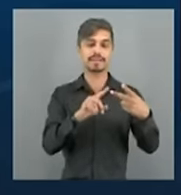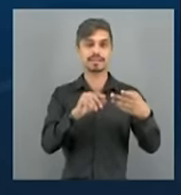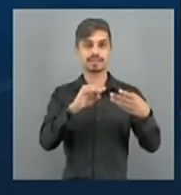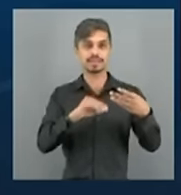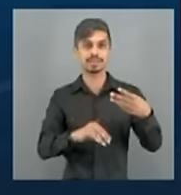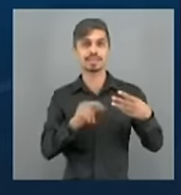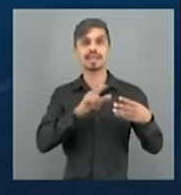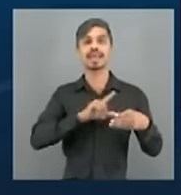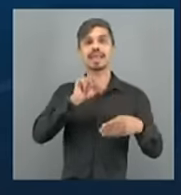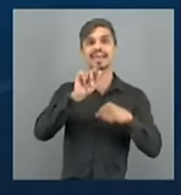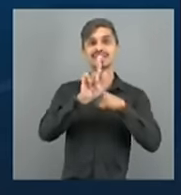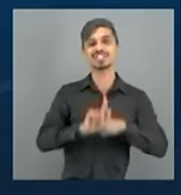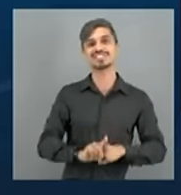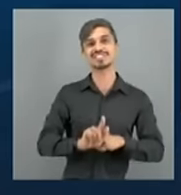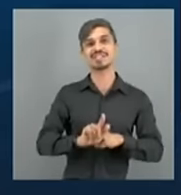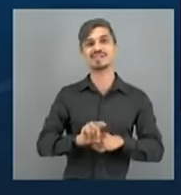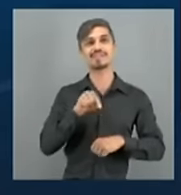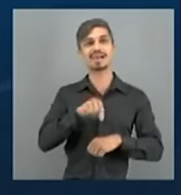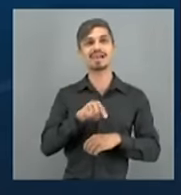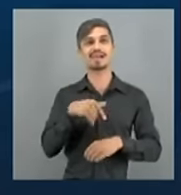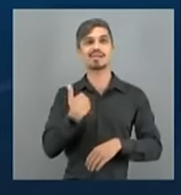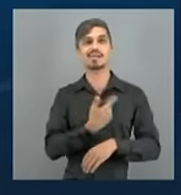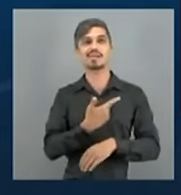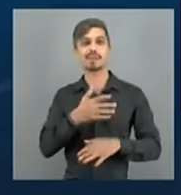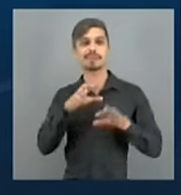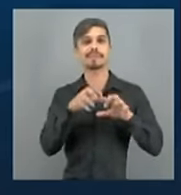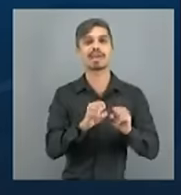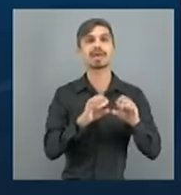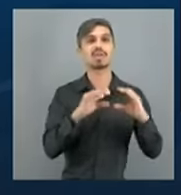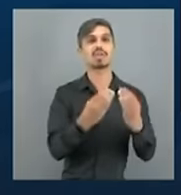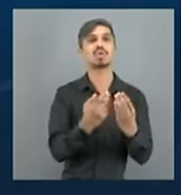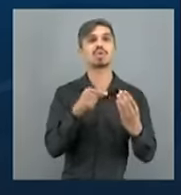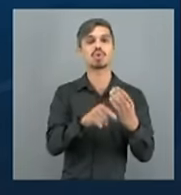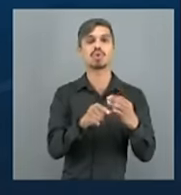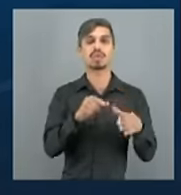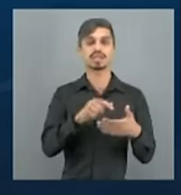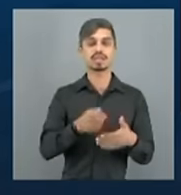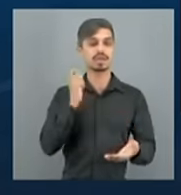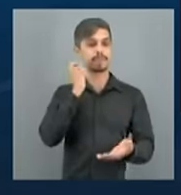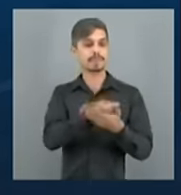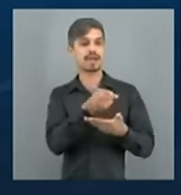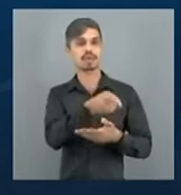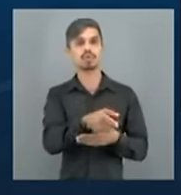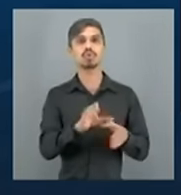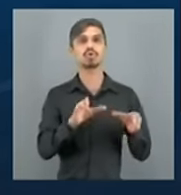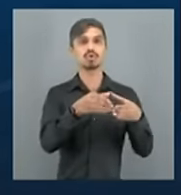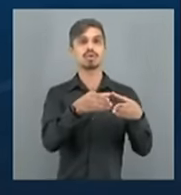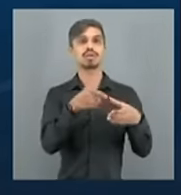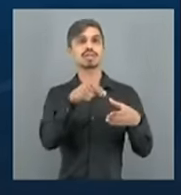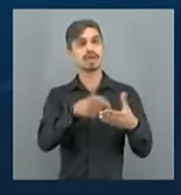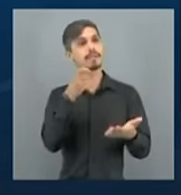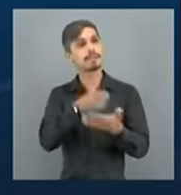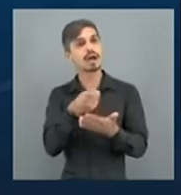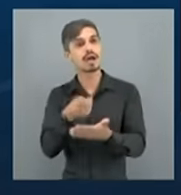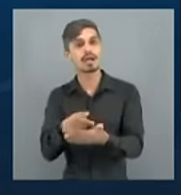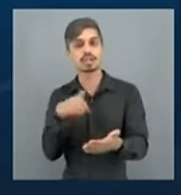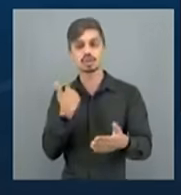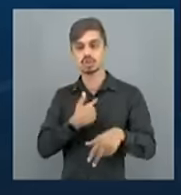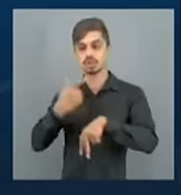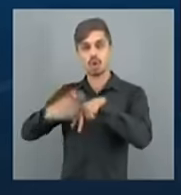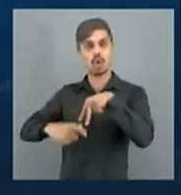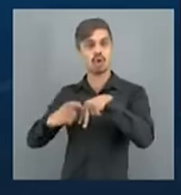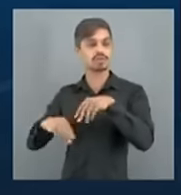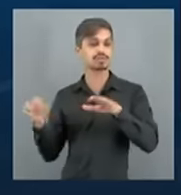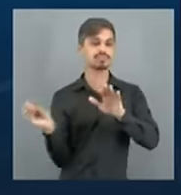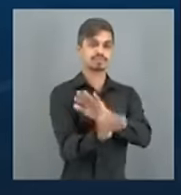gestão. A gente pega o clube tá sem dinheiro, a gente banca o clube, paga o que tem que pagar e coloca os nossos atletas. Eu coloco os